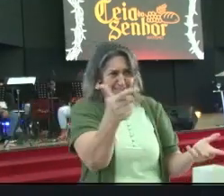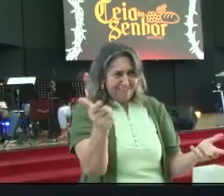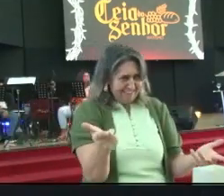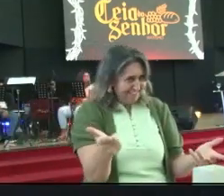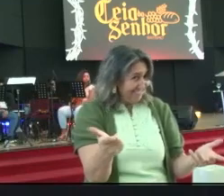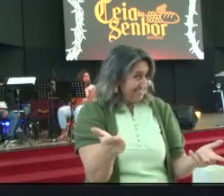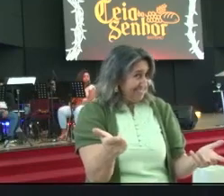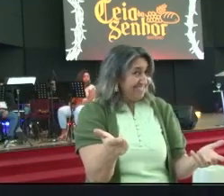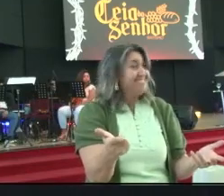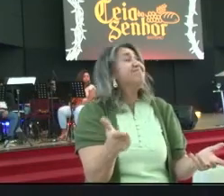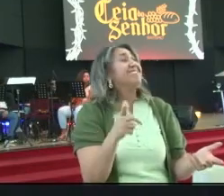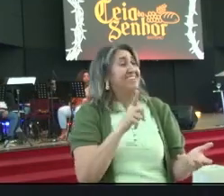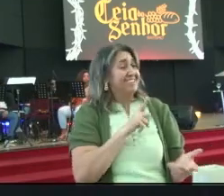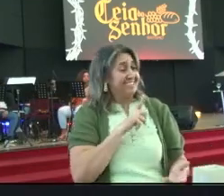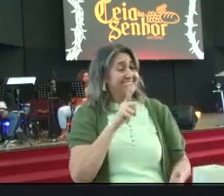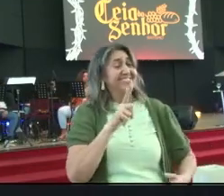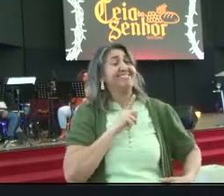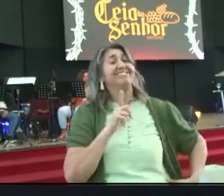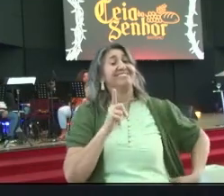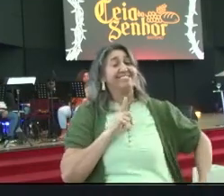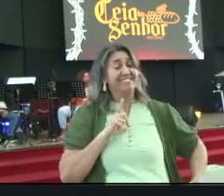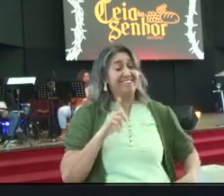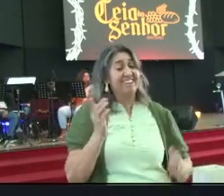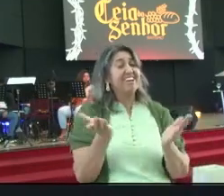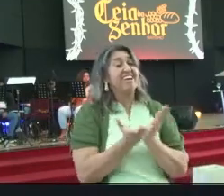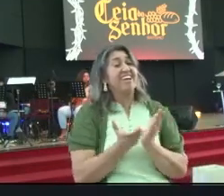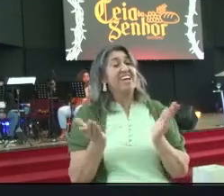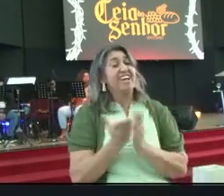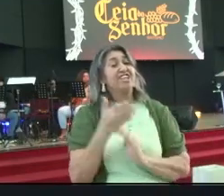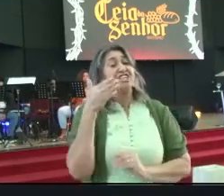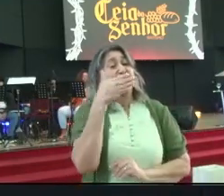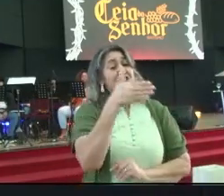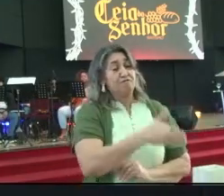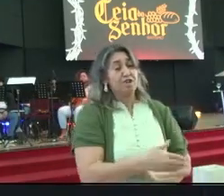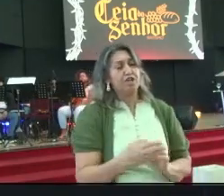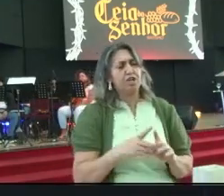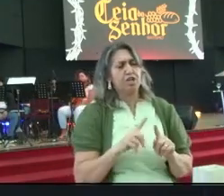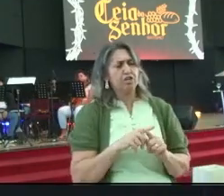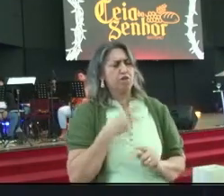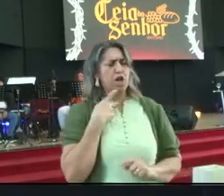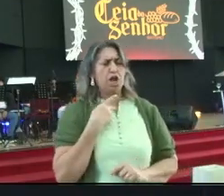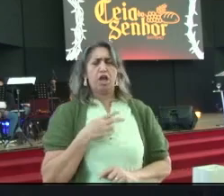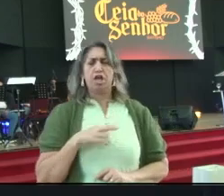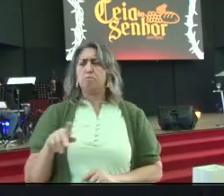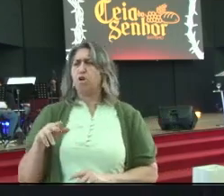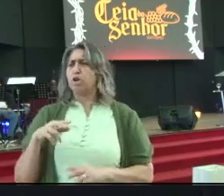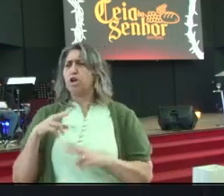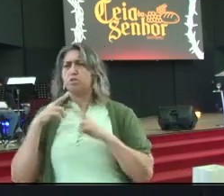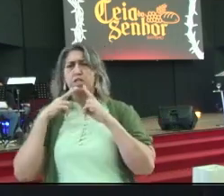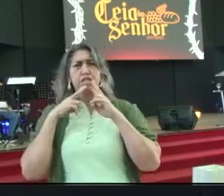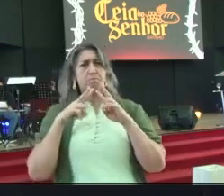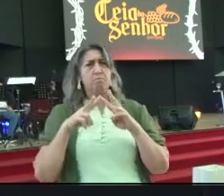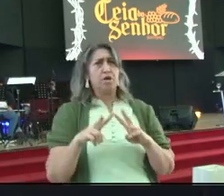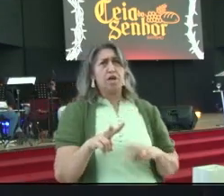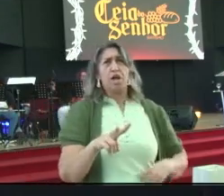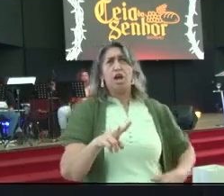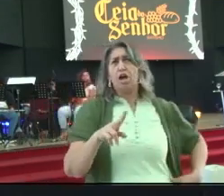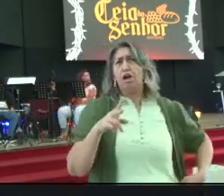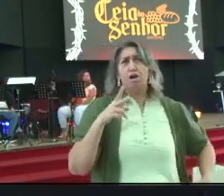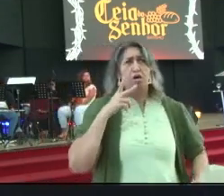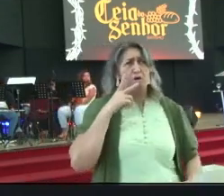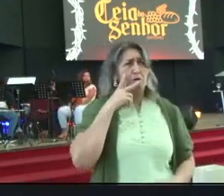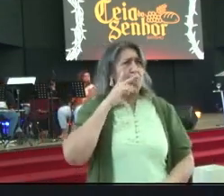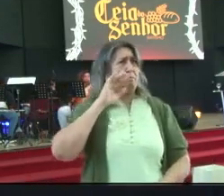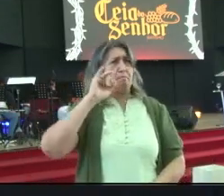Mas tem crente que chega na igreja assim e diz: irmãos, eu quero dar testemunho. O papai bradou